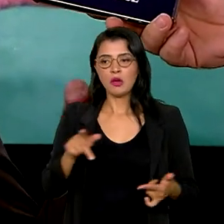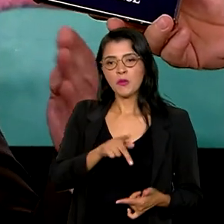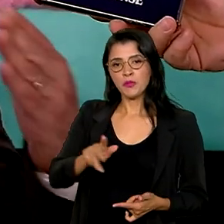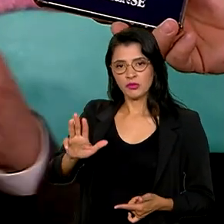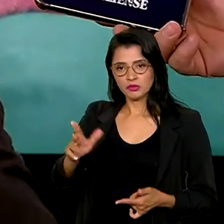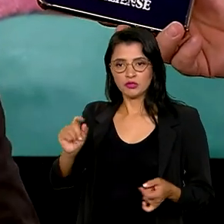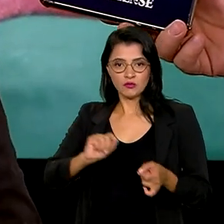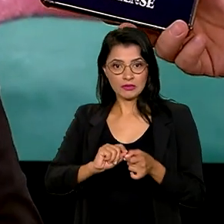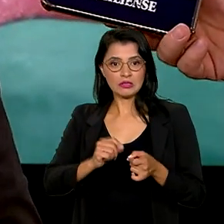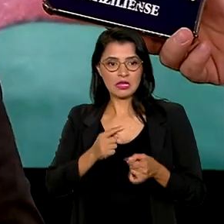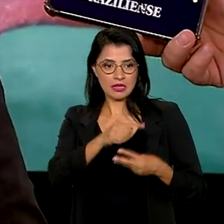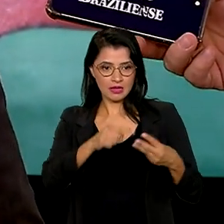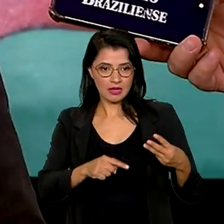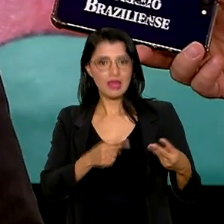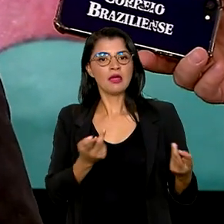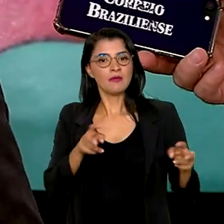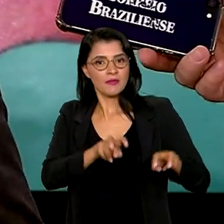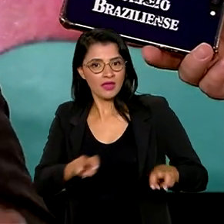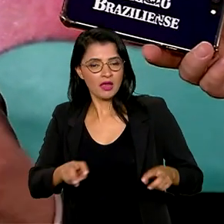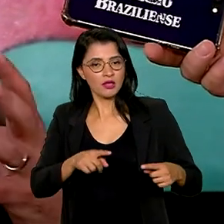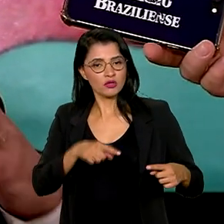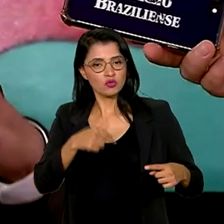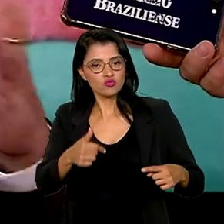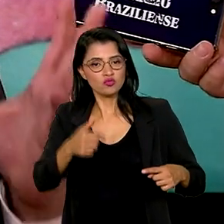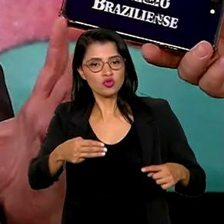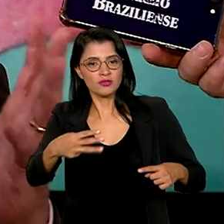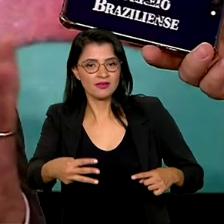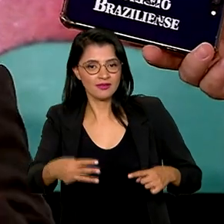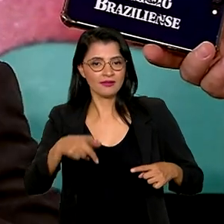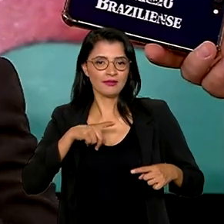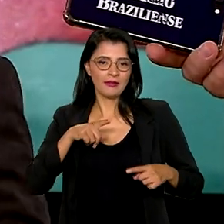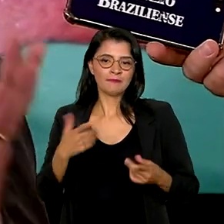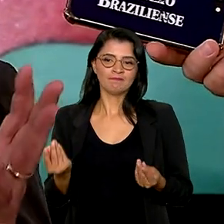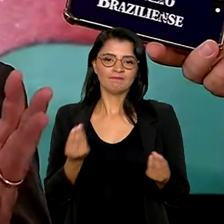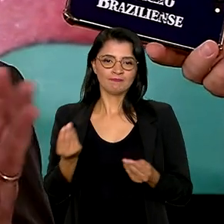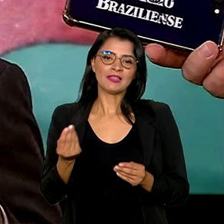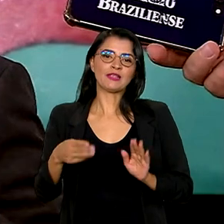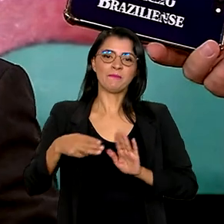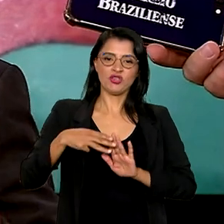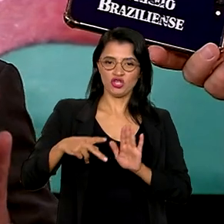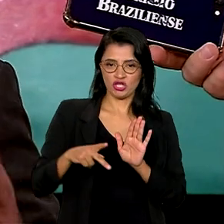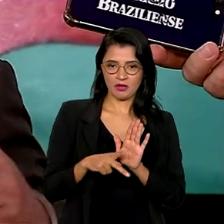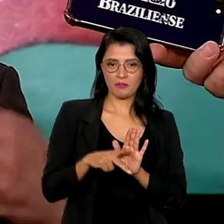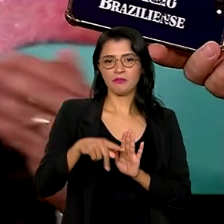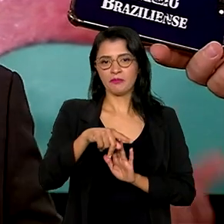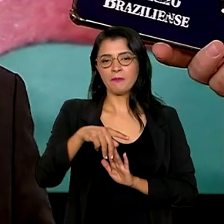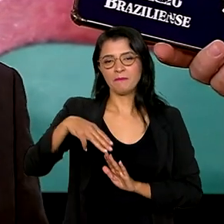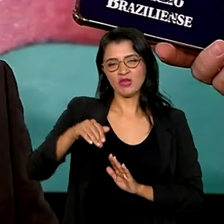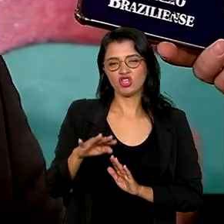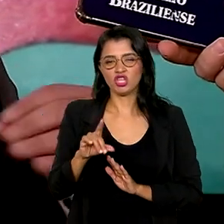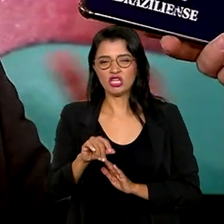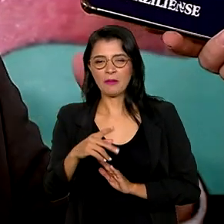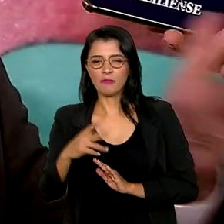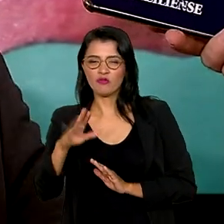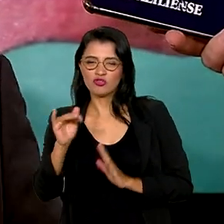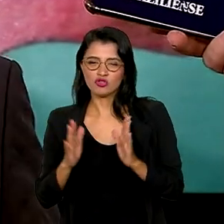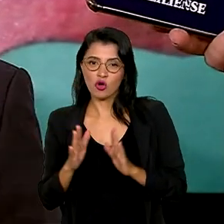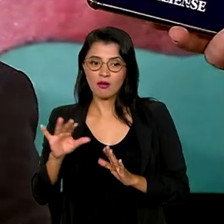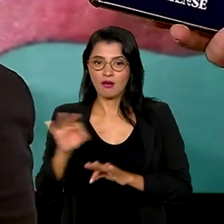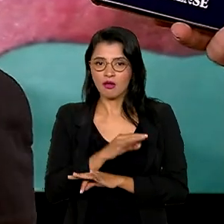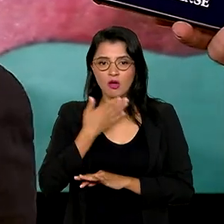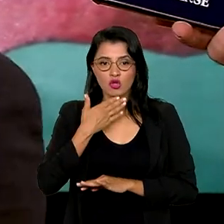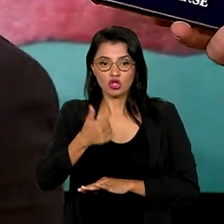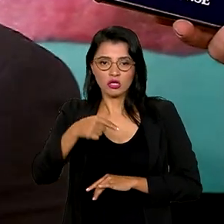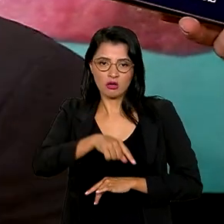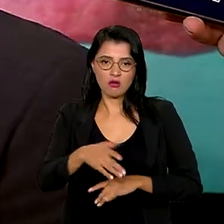quis fazer as três postos concomitantes então religião da provisória da maneira mais simples que foi esse jeito depois naturalmente vai agregar